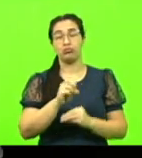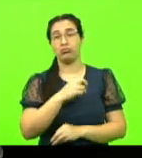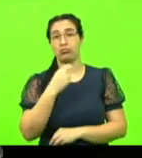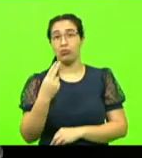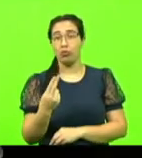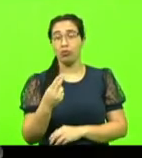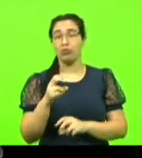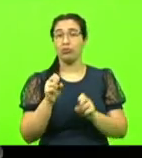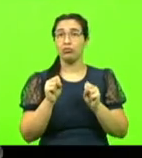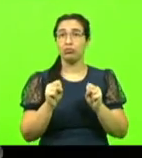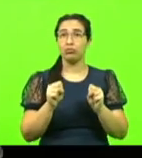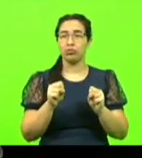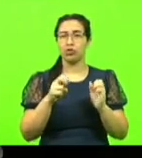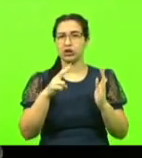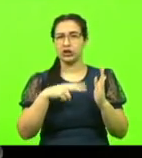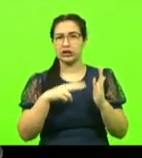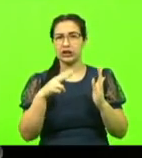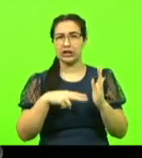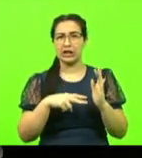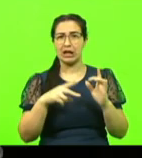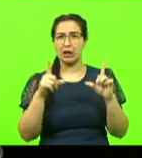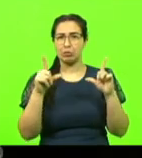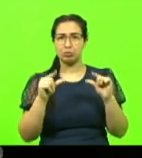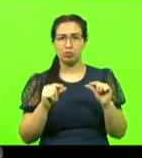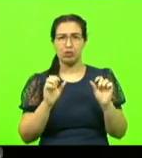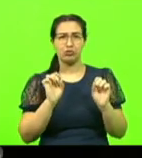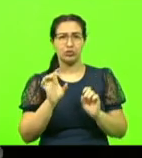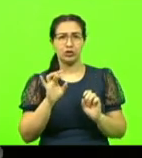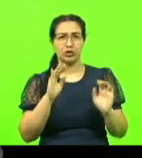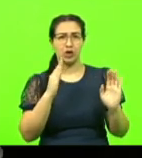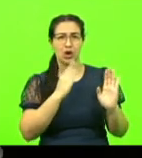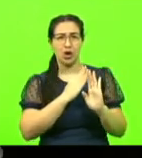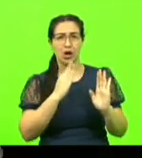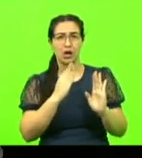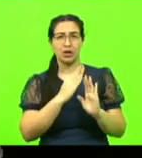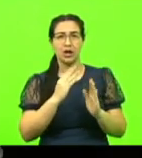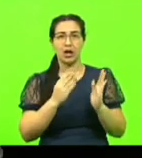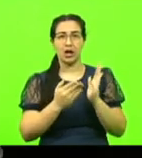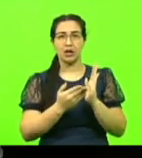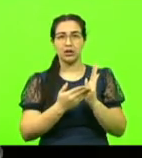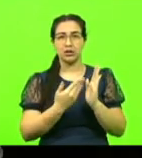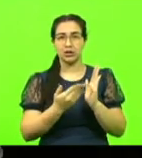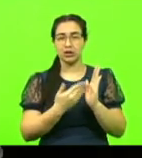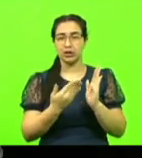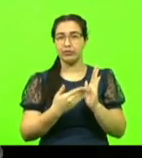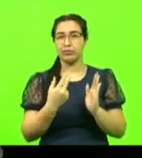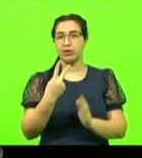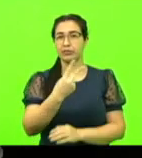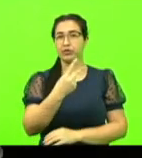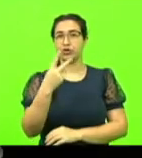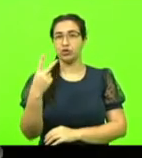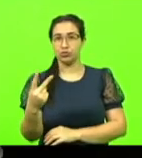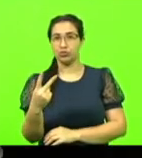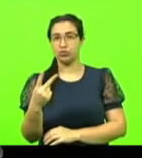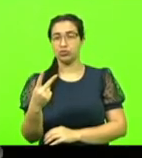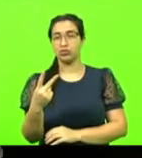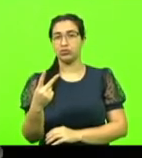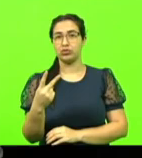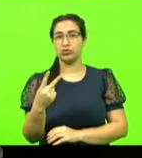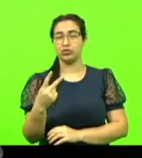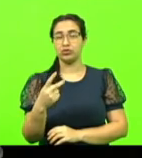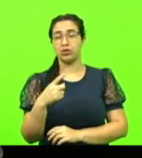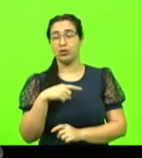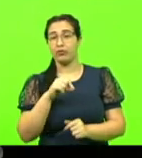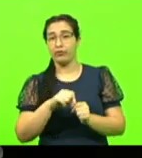então eu leio a partir da análise, na página 22 desse relatório final. Eu faria